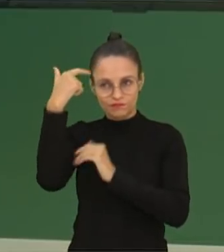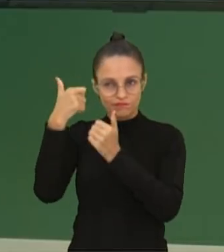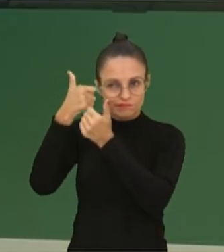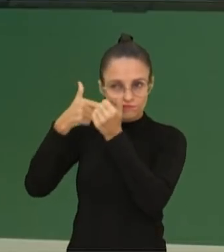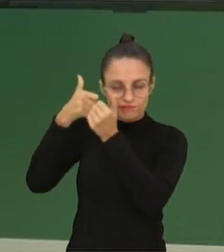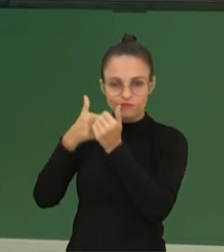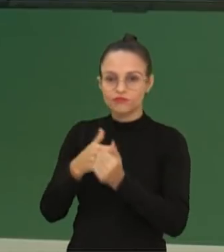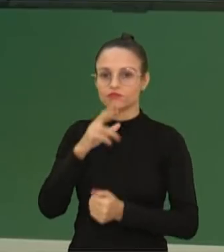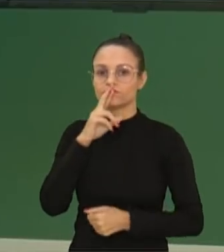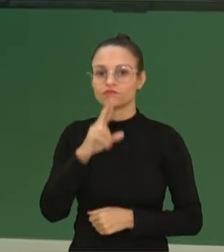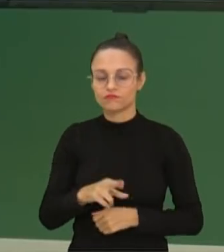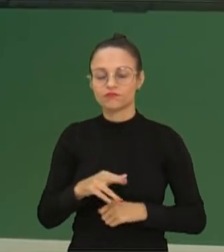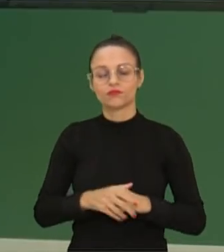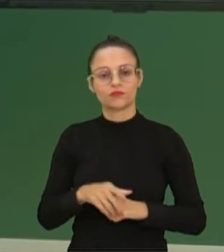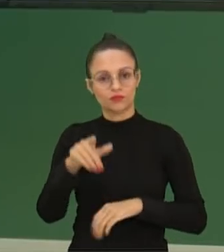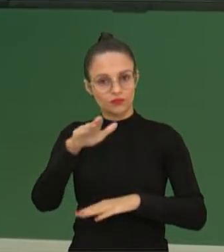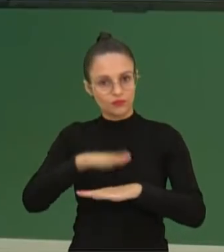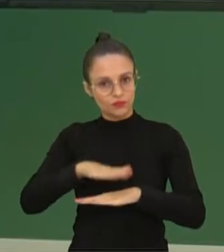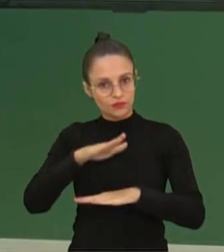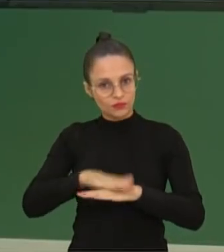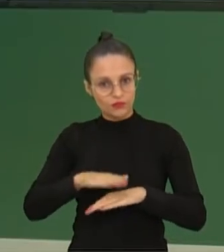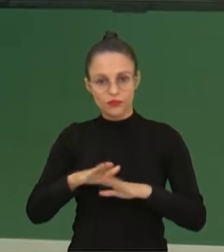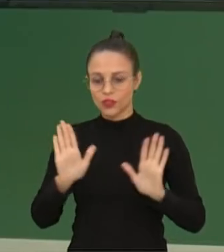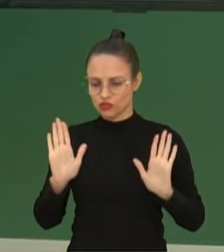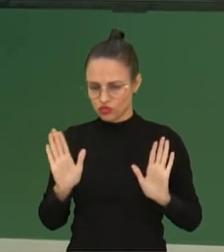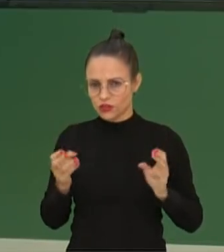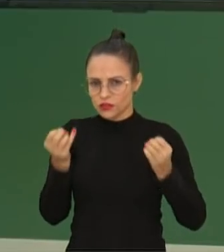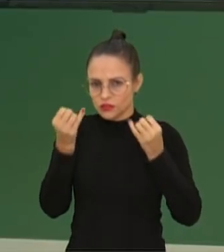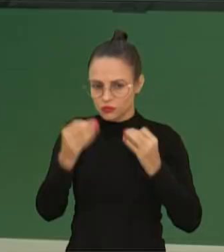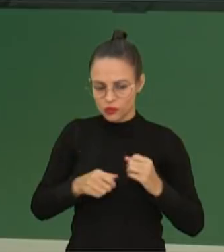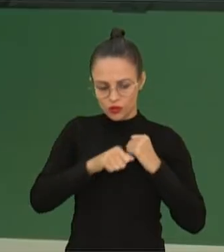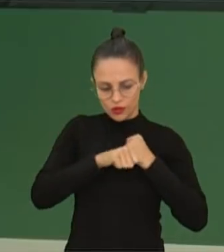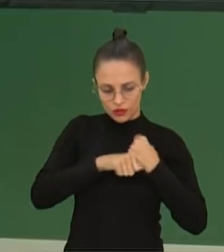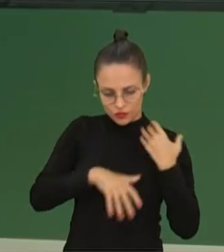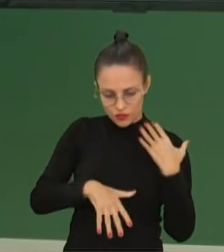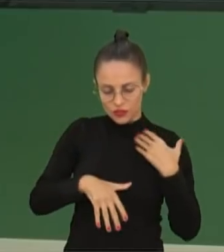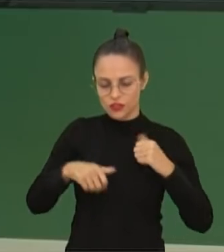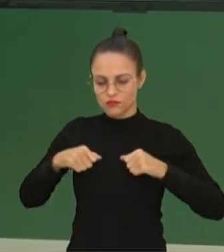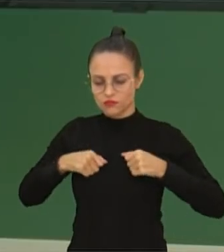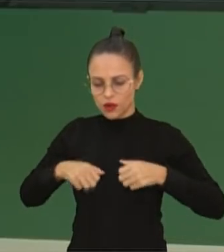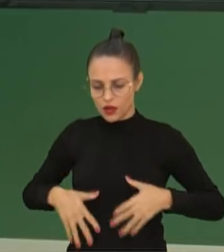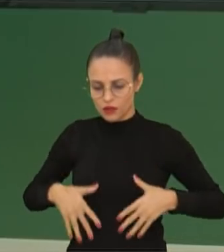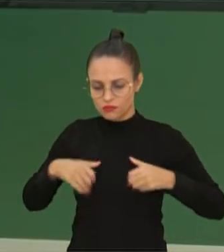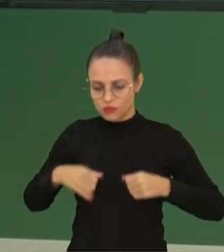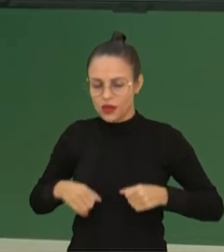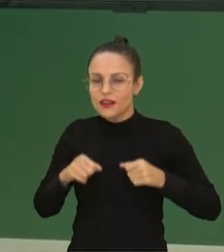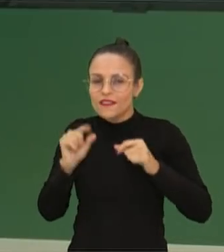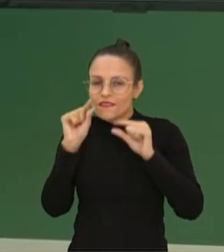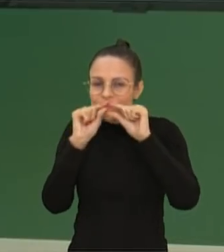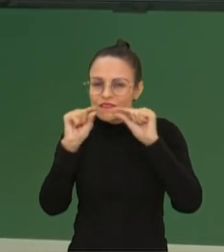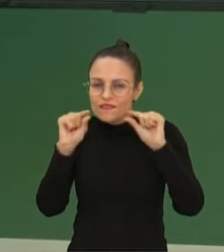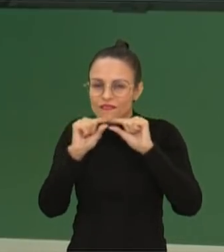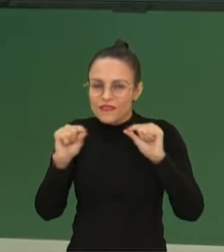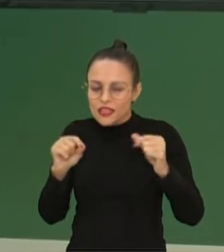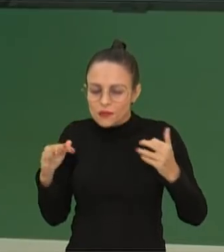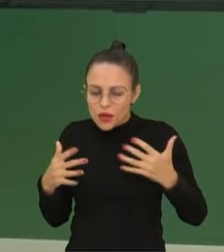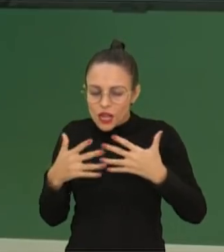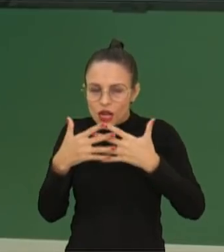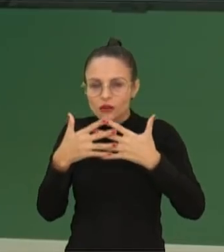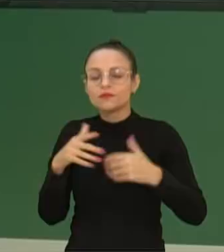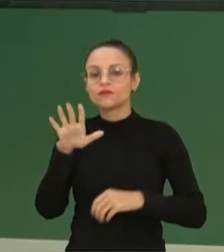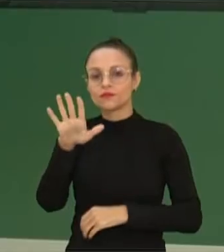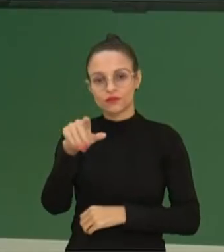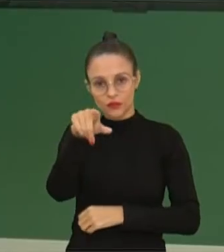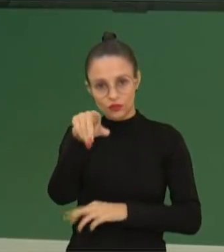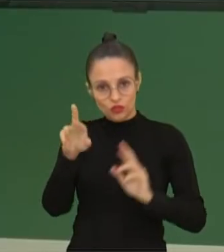aí. Diferencie, então, agora que a gente já falou de artérias, de veias e de capilares, diferencie, coloca aí